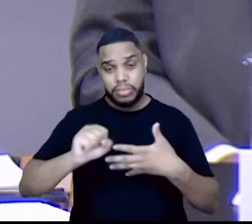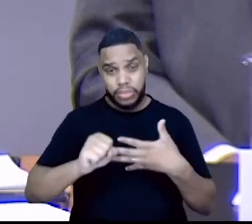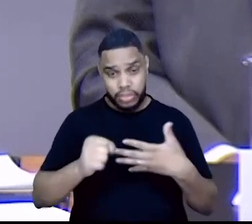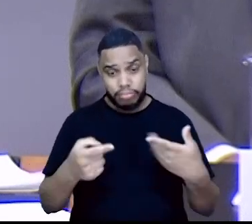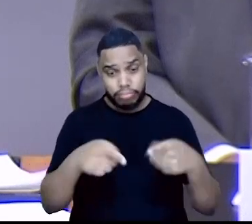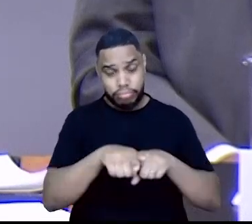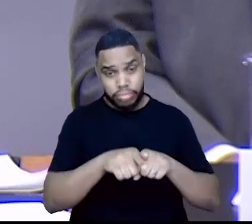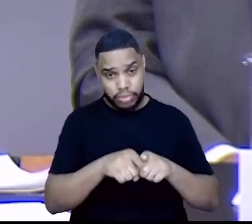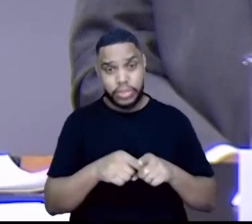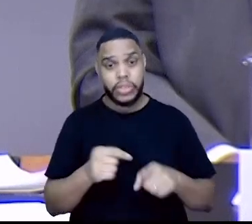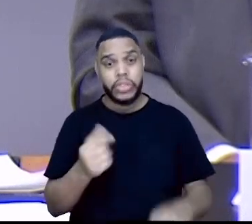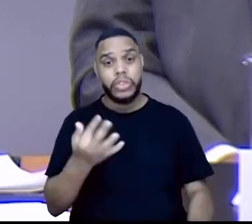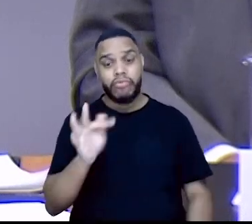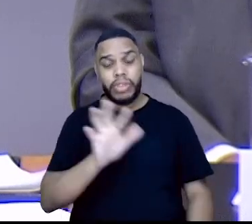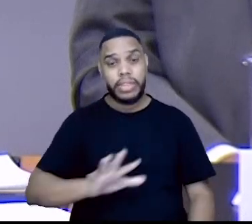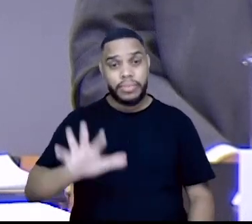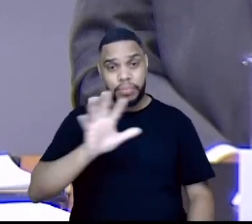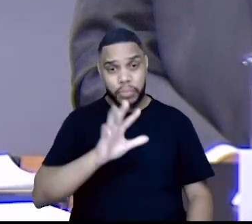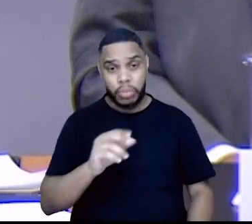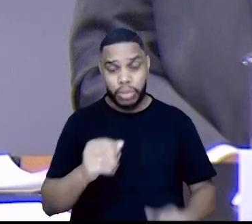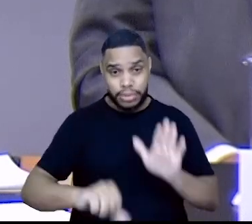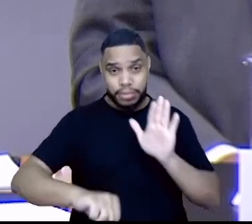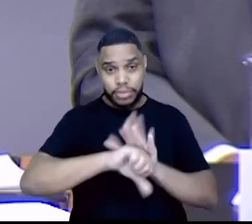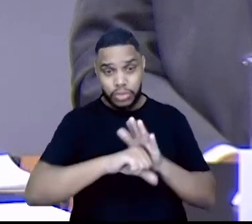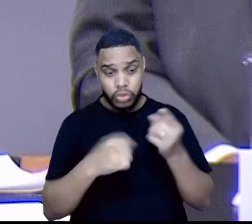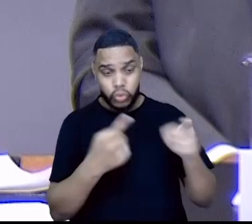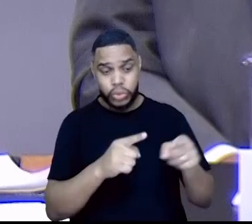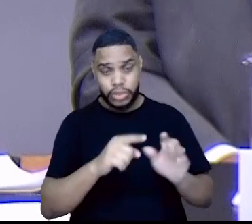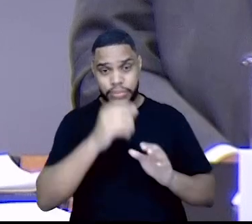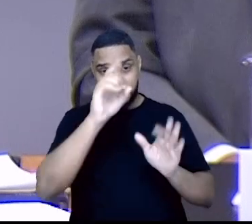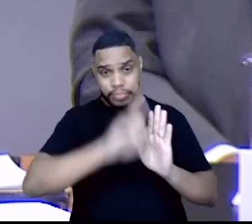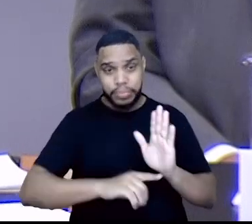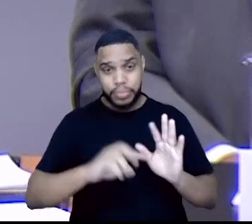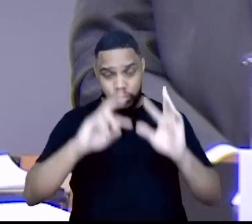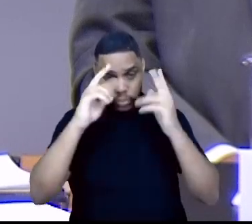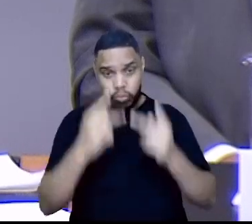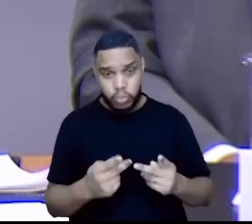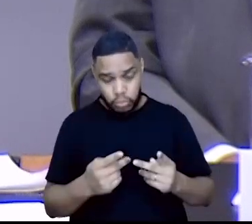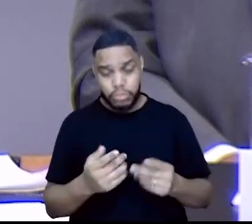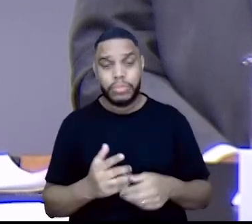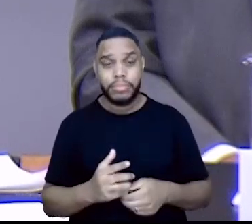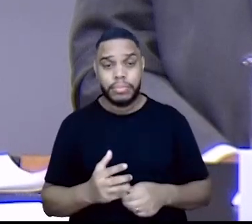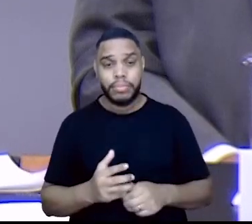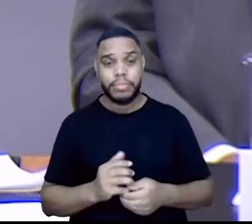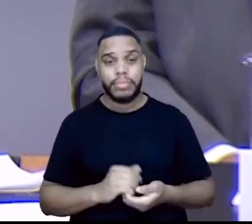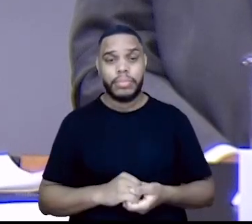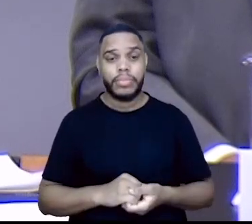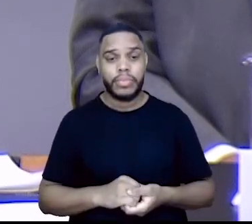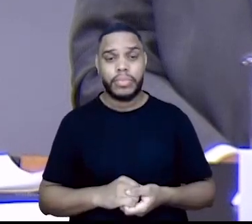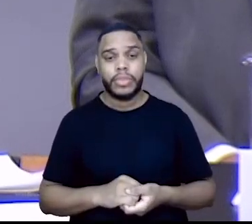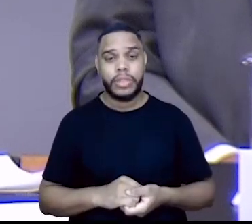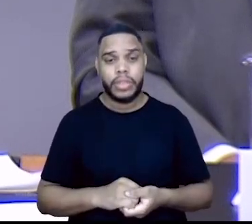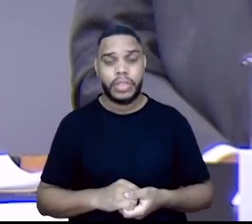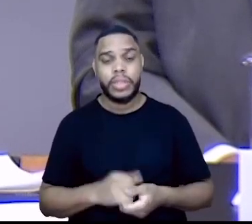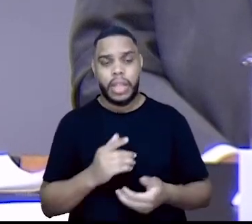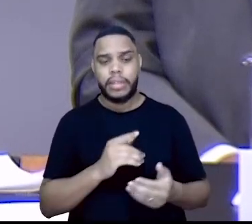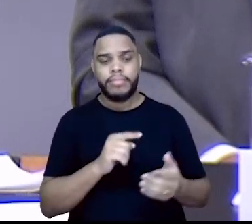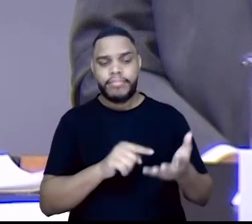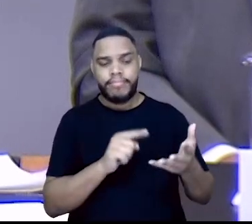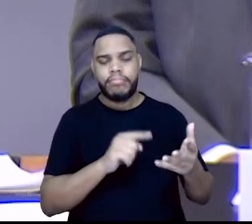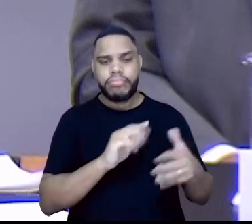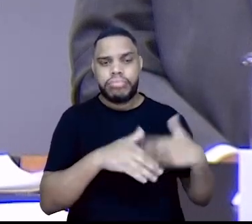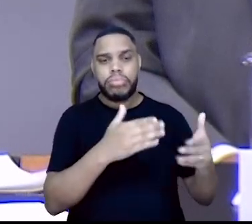a federalização dos crimes contra direitos humanos, que foi a única que não deu frutos muito relevantes,